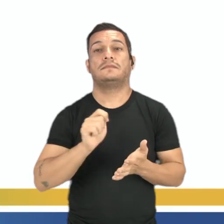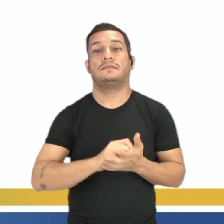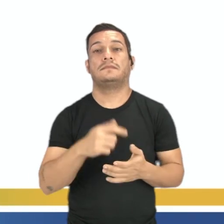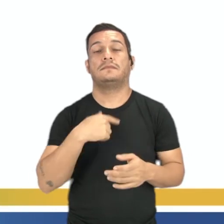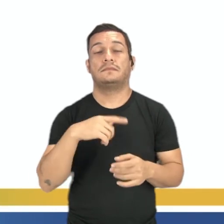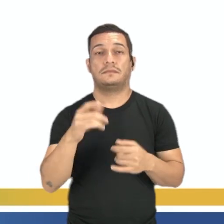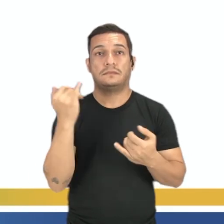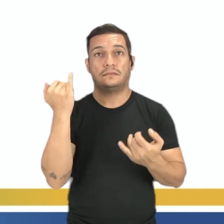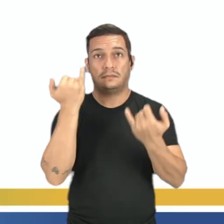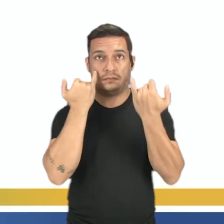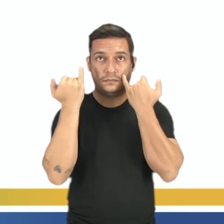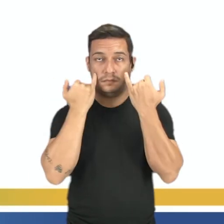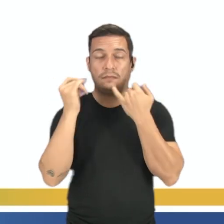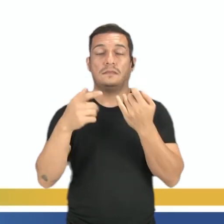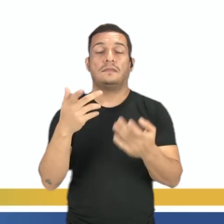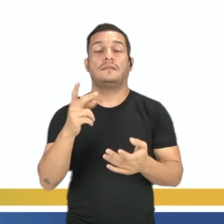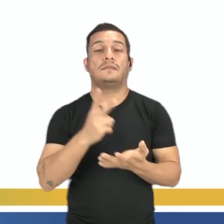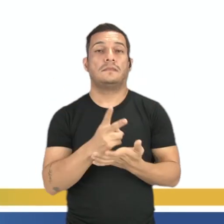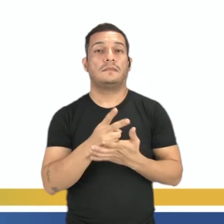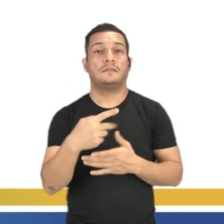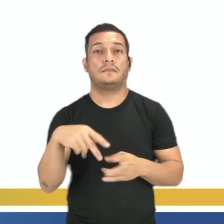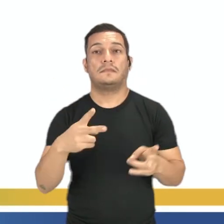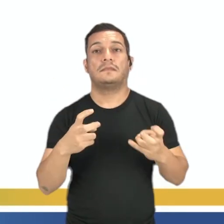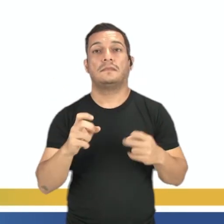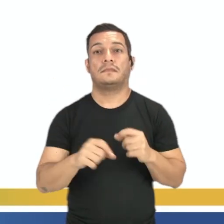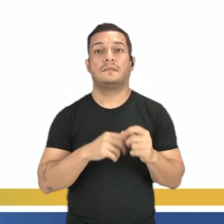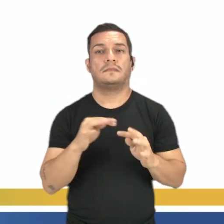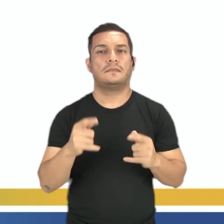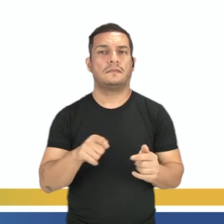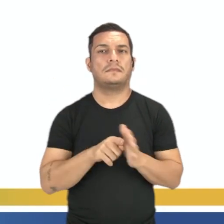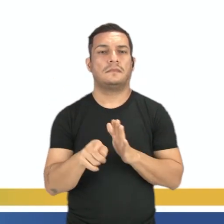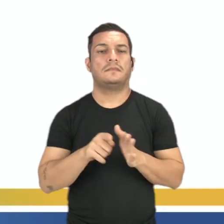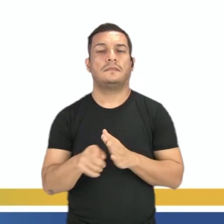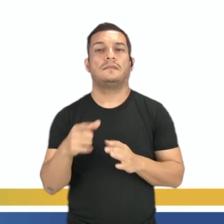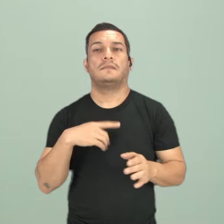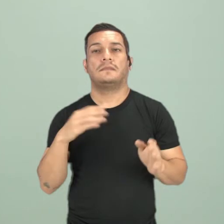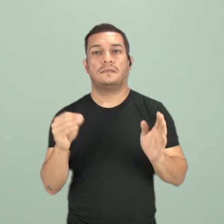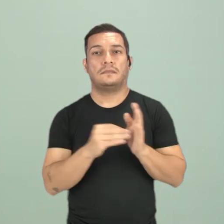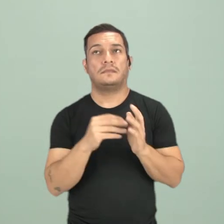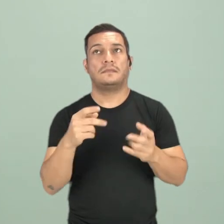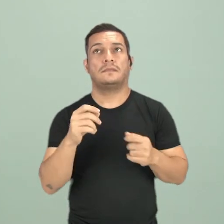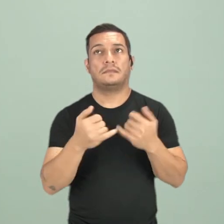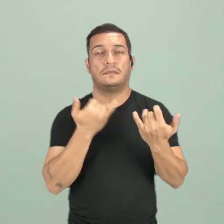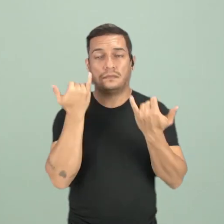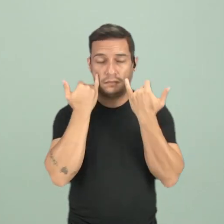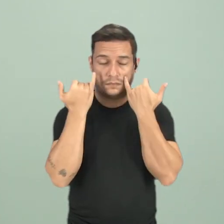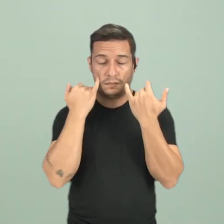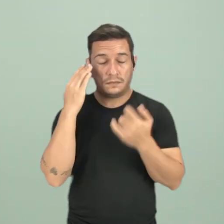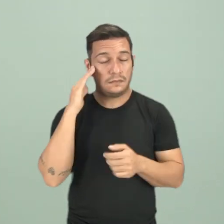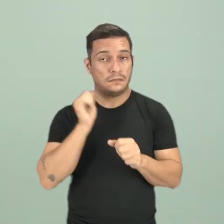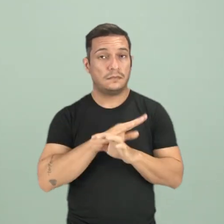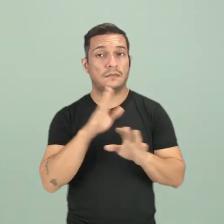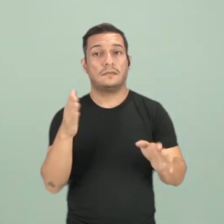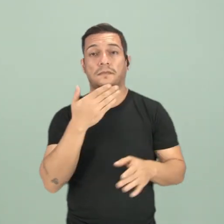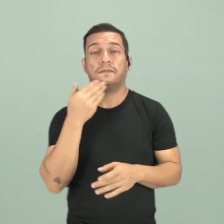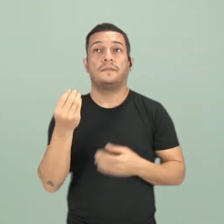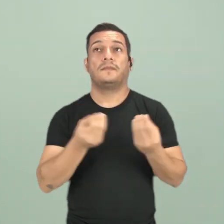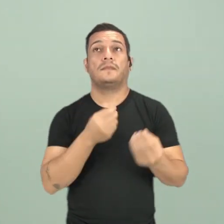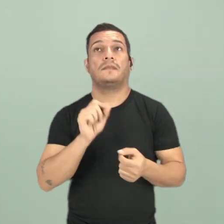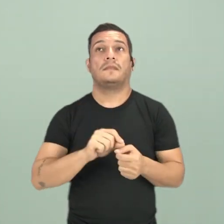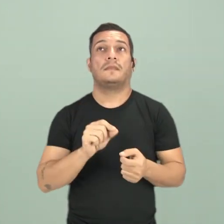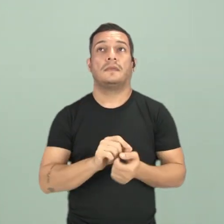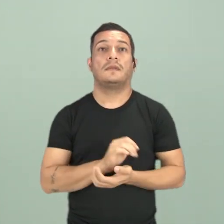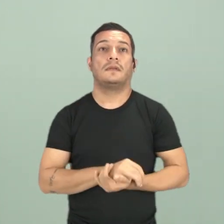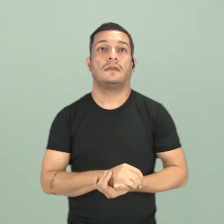exercício nos oferece. Como sempre a gente está vendo, né? Toda questão que nos é dada, a gente tem que tirar os dados da questão para entender melhor como